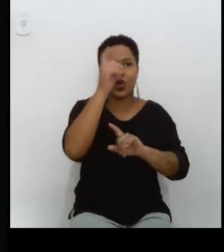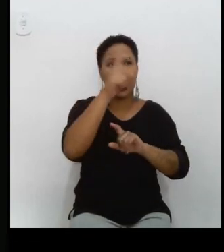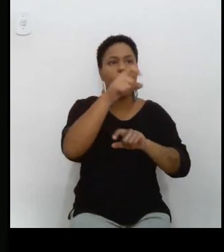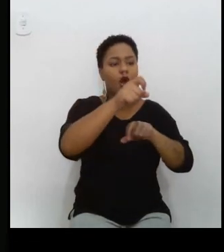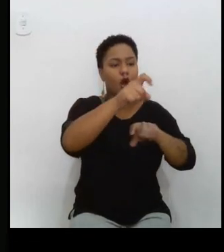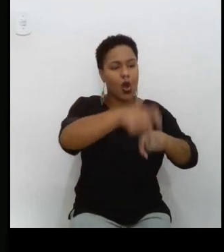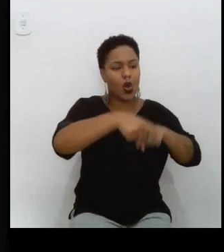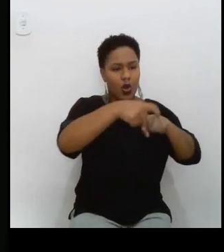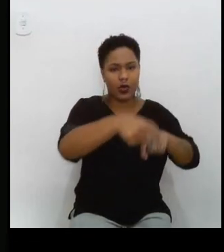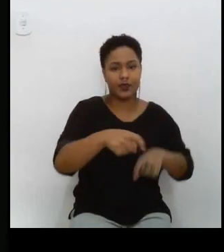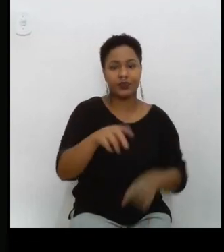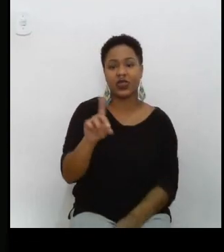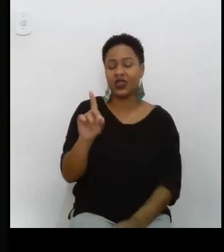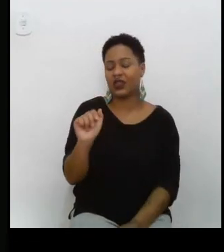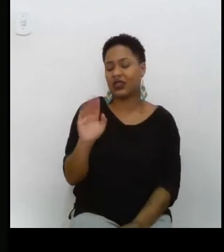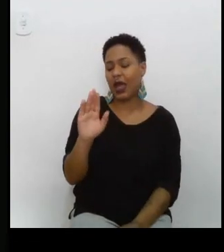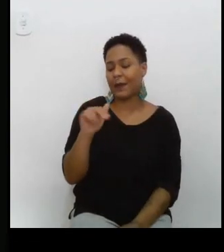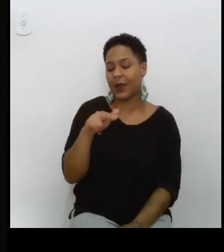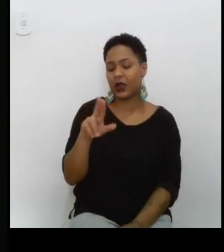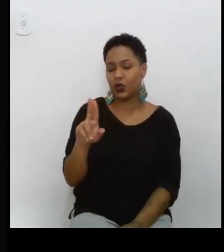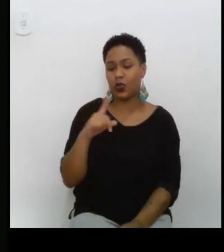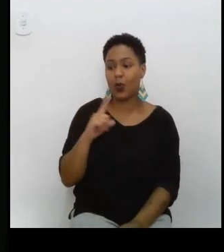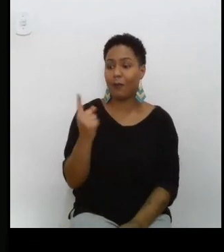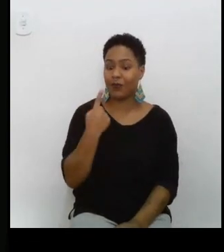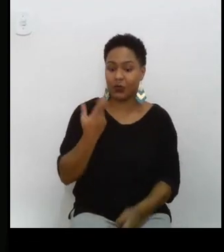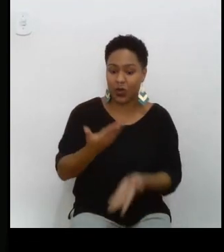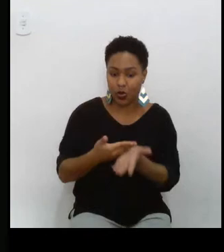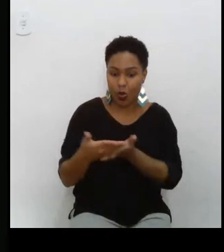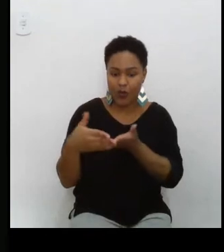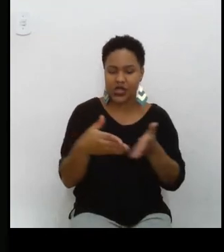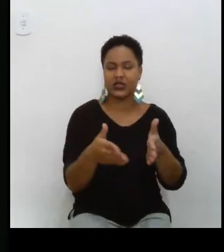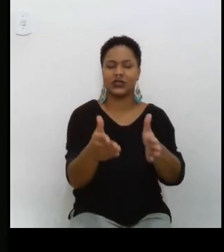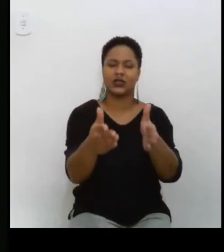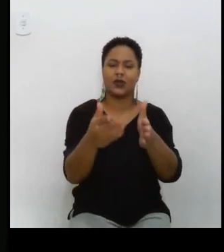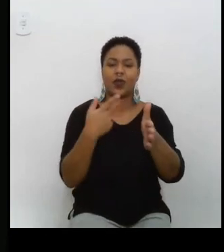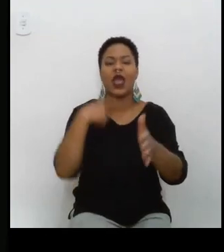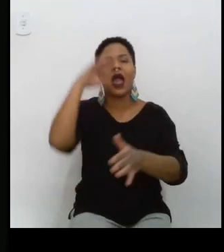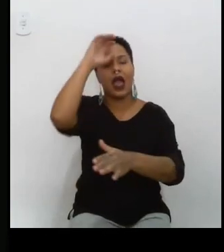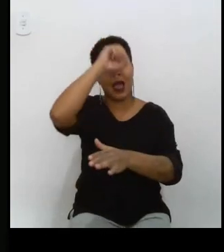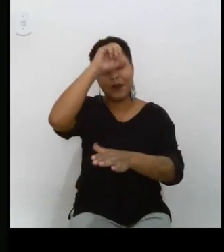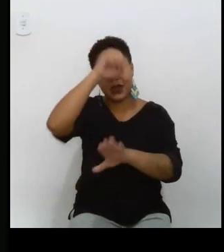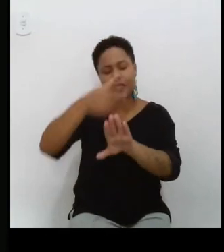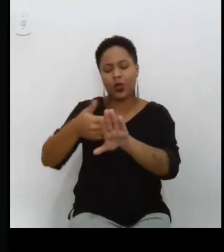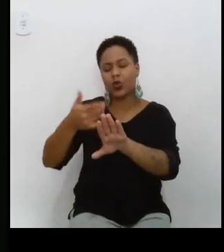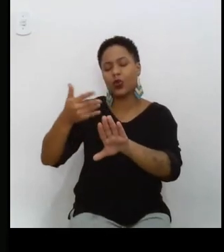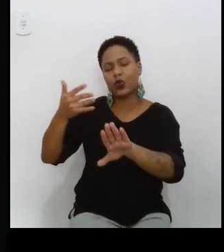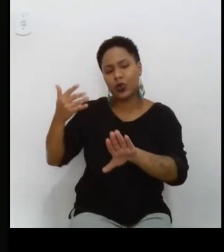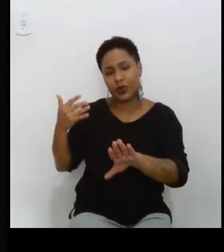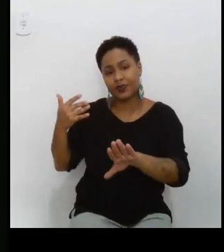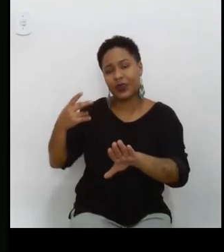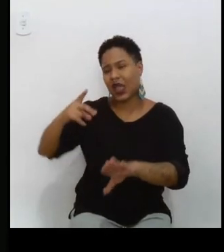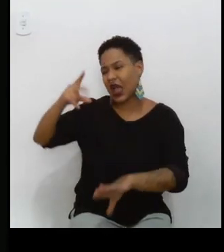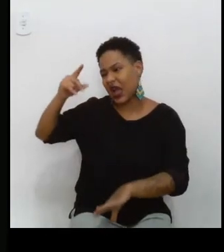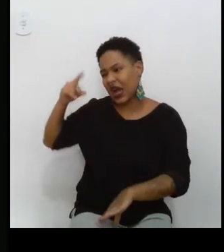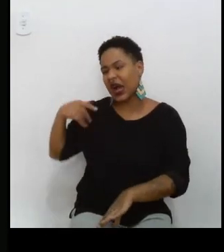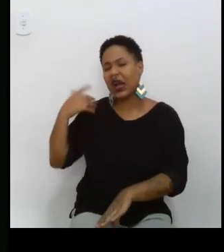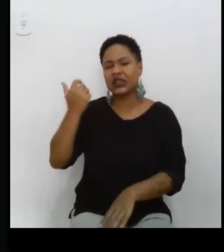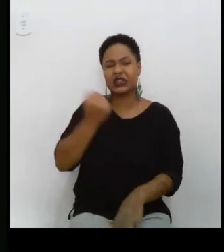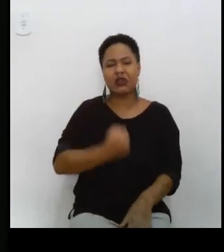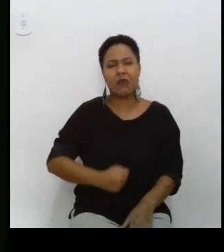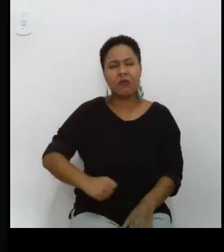no foi o primeiro a introduzir esse caminhão aqui aprender o que os mais velhos antes essa merda branca de